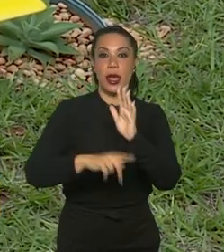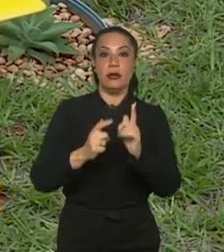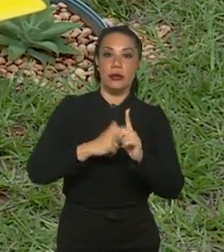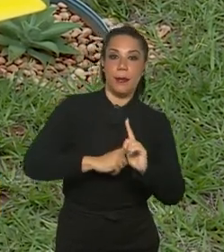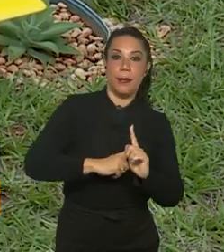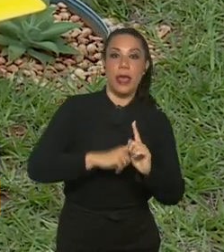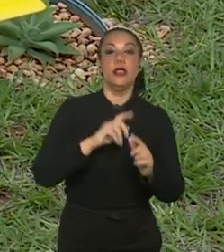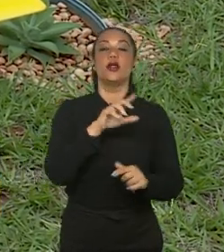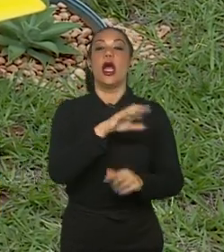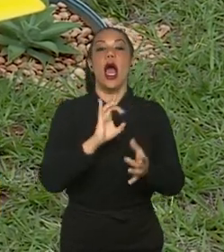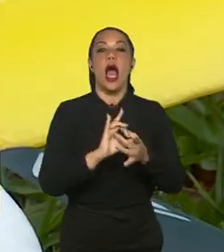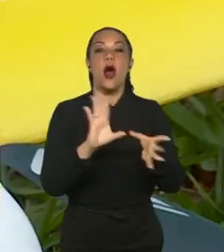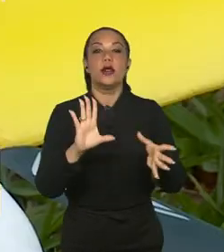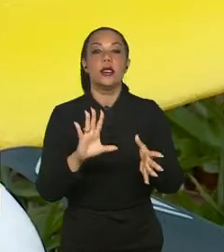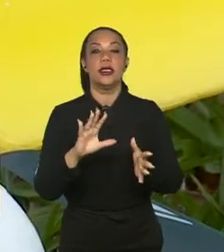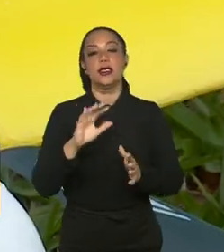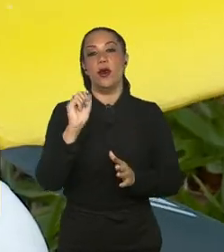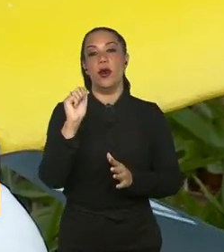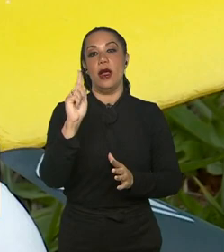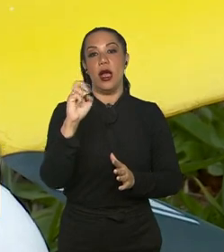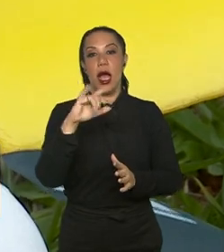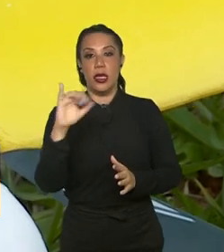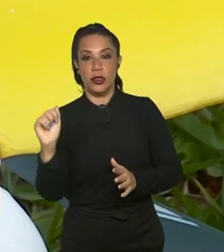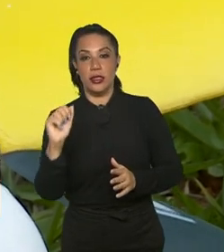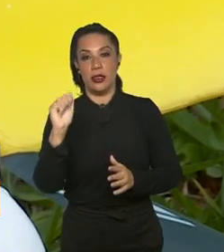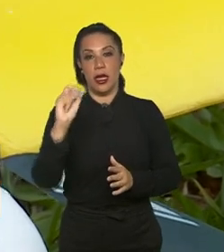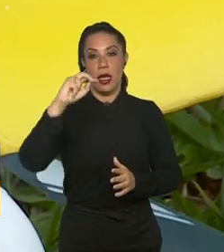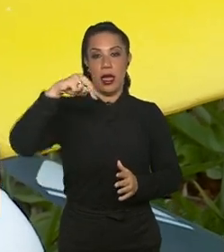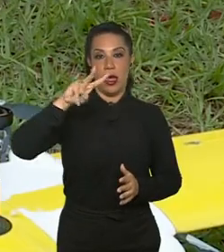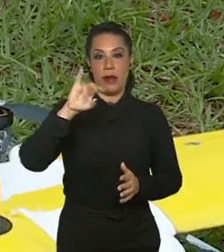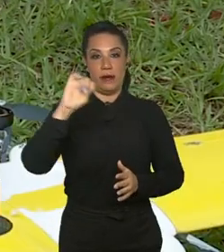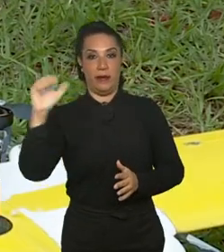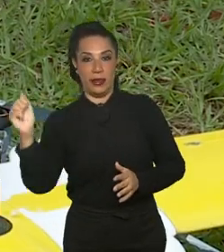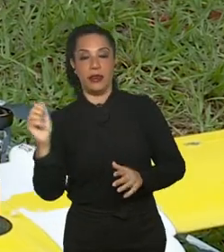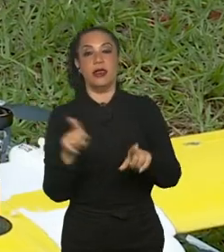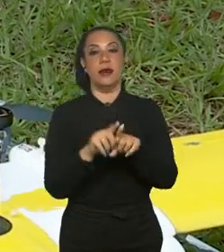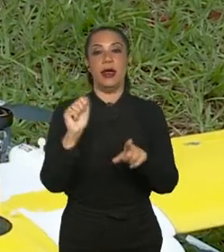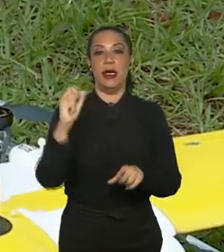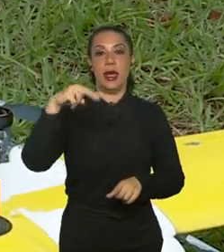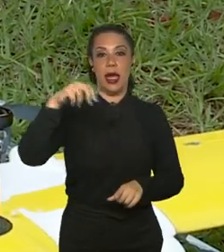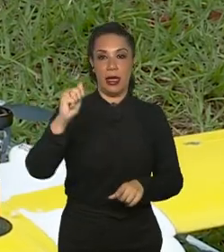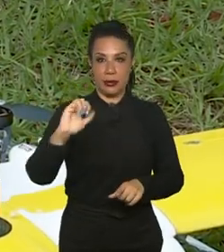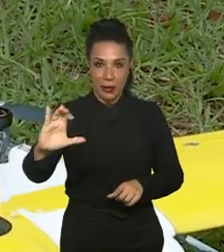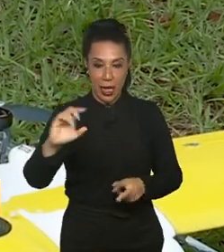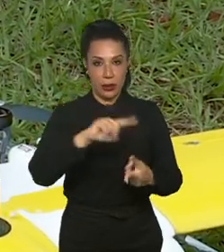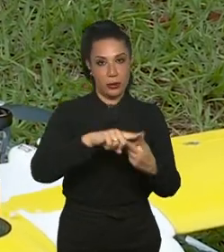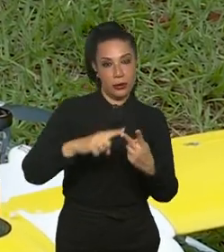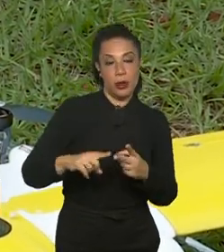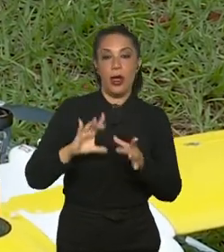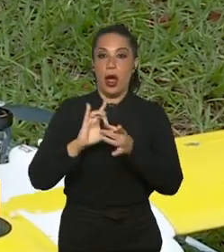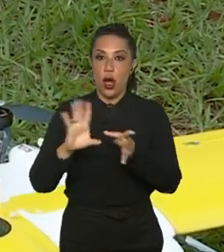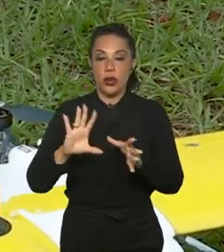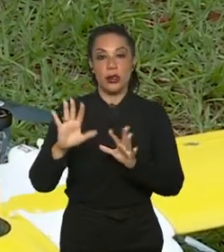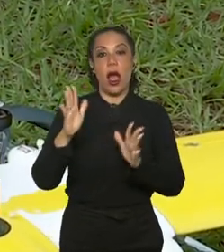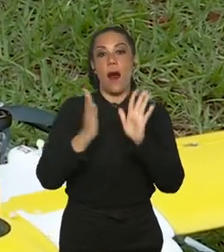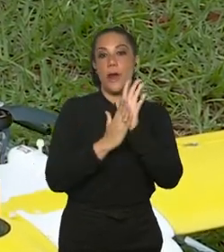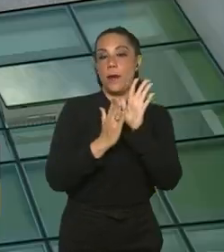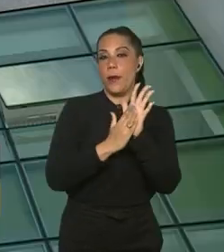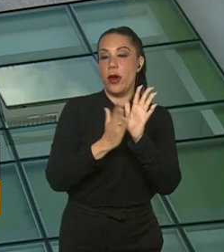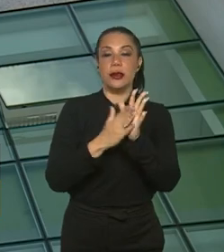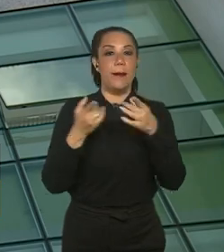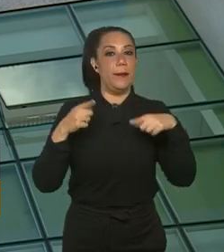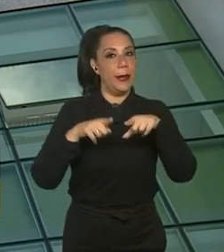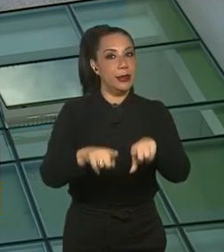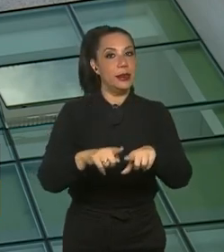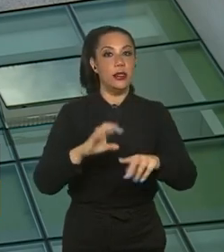da autorização de agências reguladoras, como a Anvisa e a ANAC, a Agência Nacional de Aviação Civil. A proposta é uma